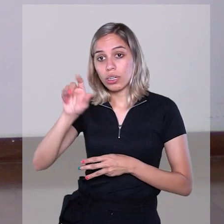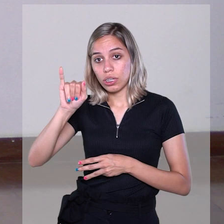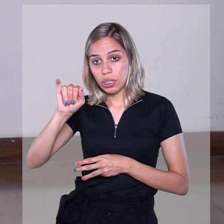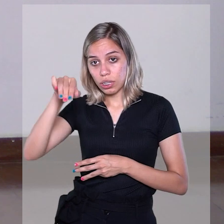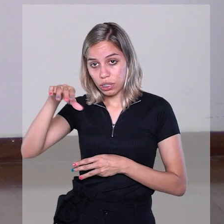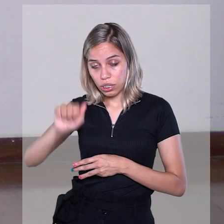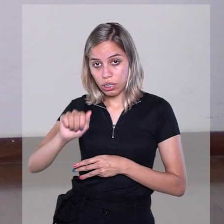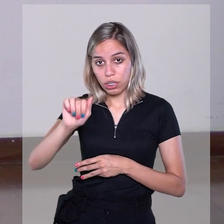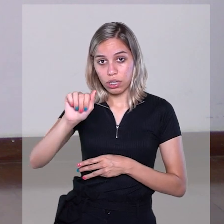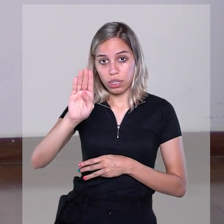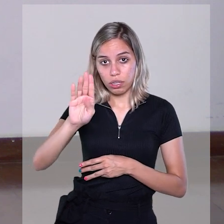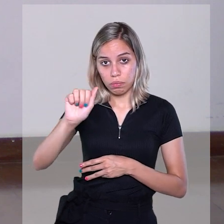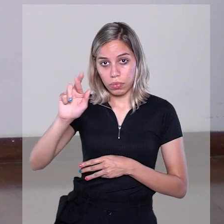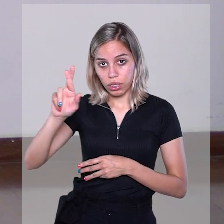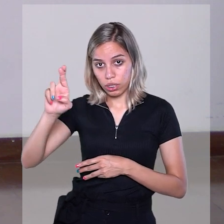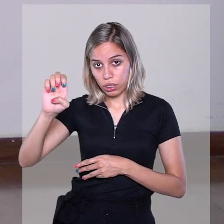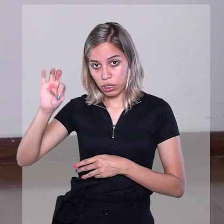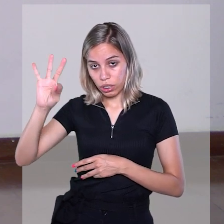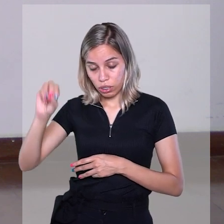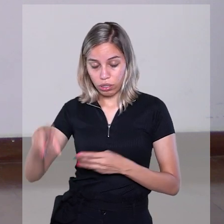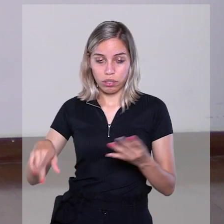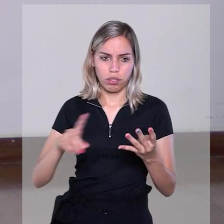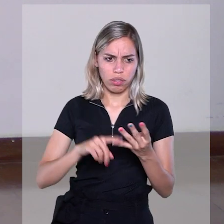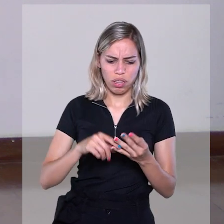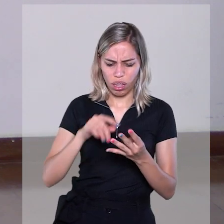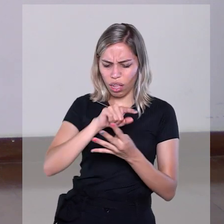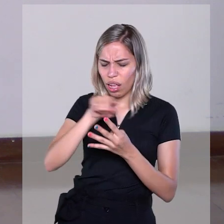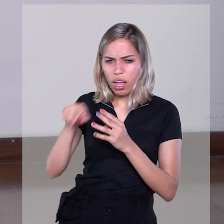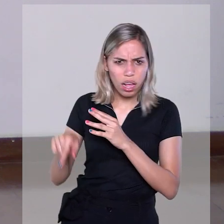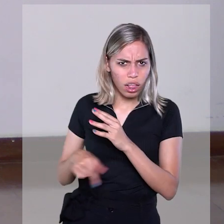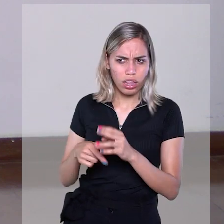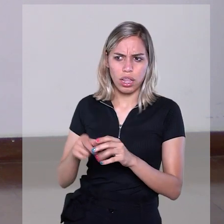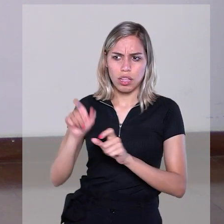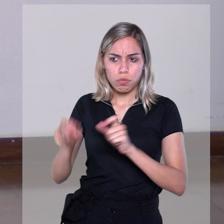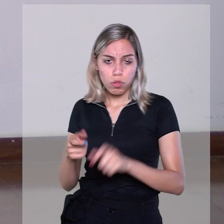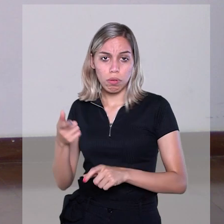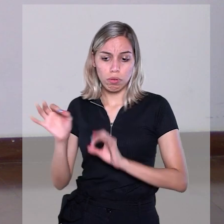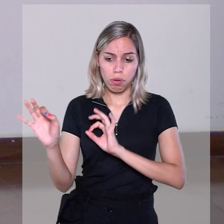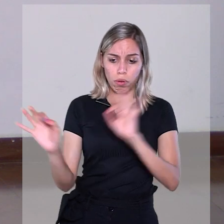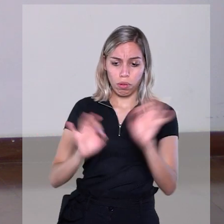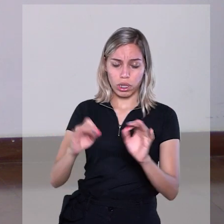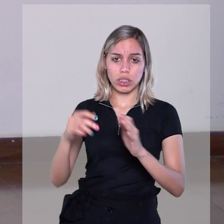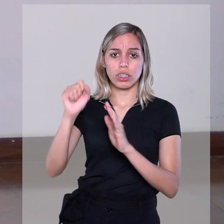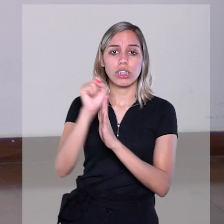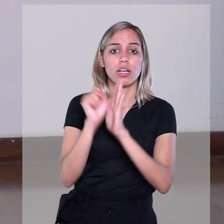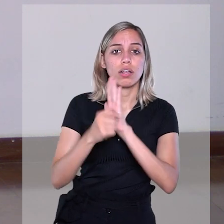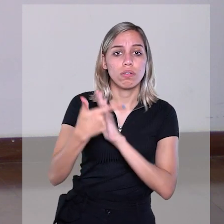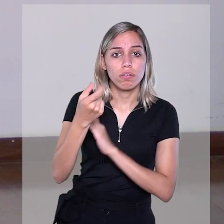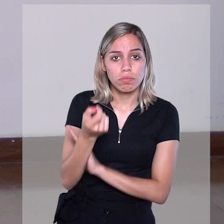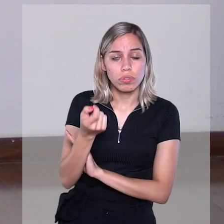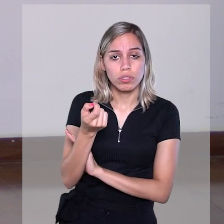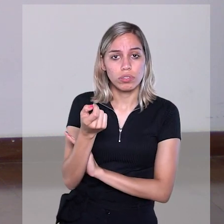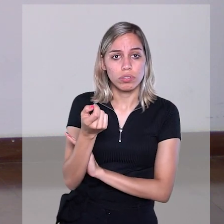preparando o século XX, e é o século de sucessivos e muito bem-sucedidos apagamentos da presença negra na